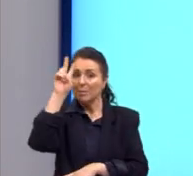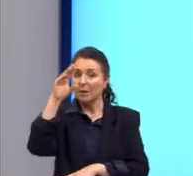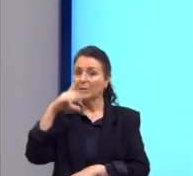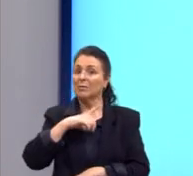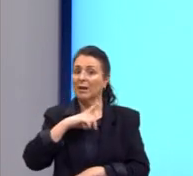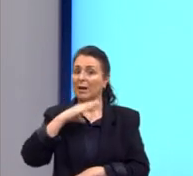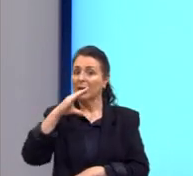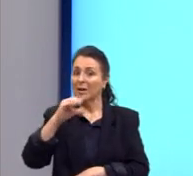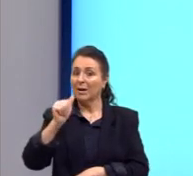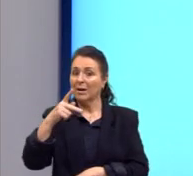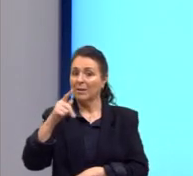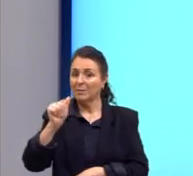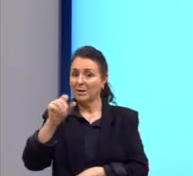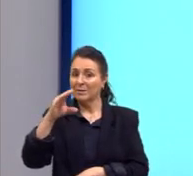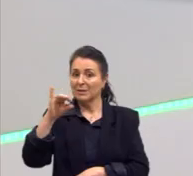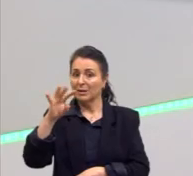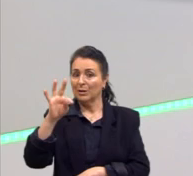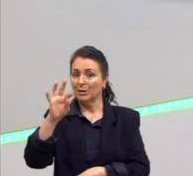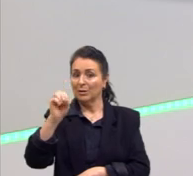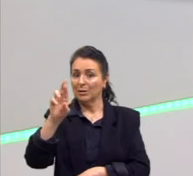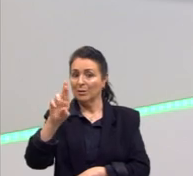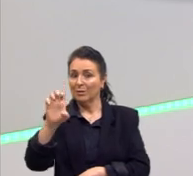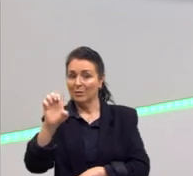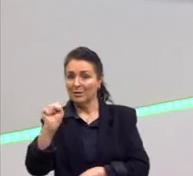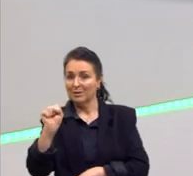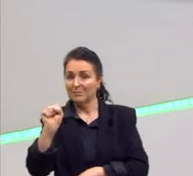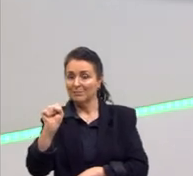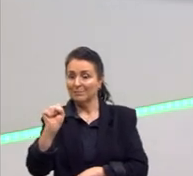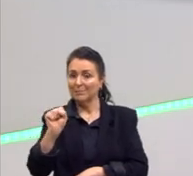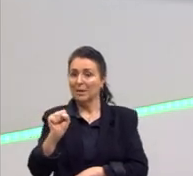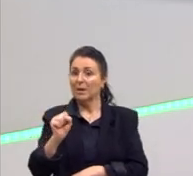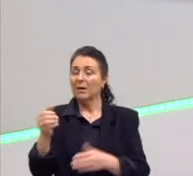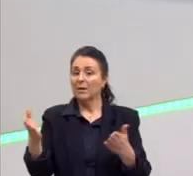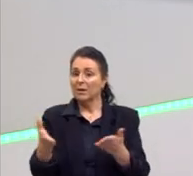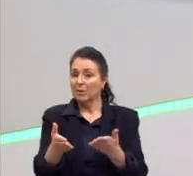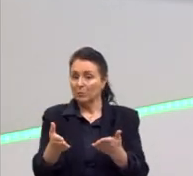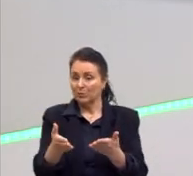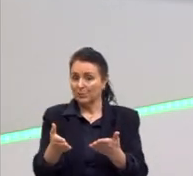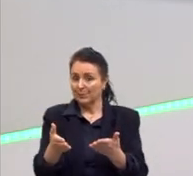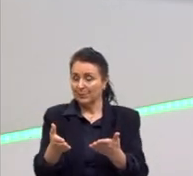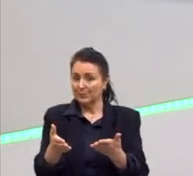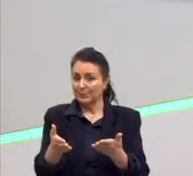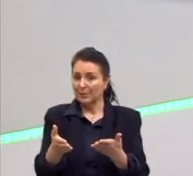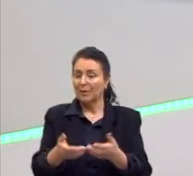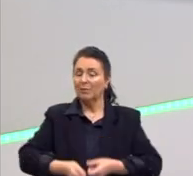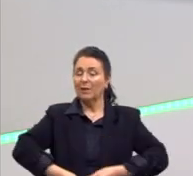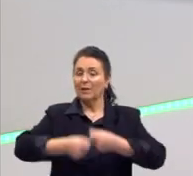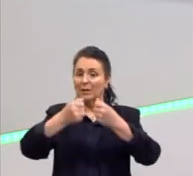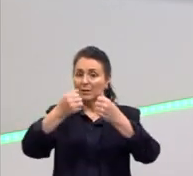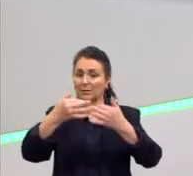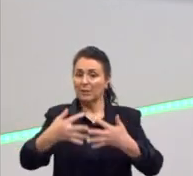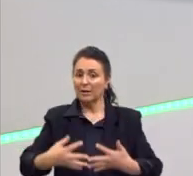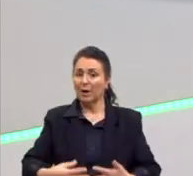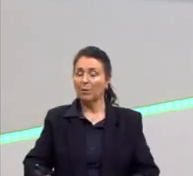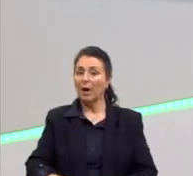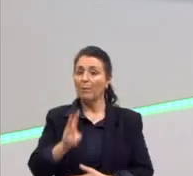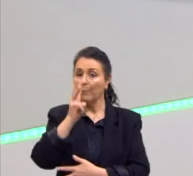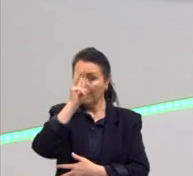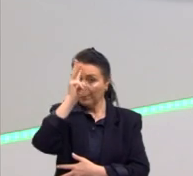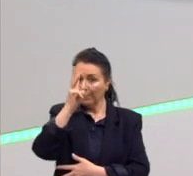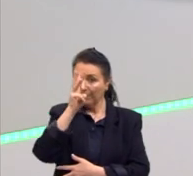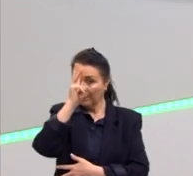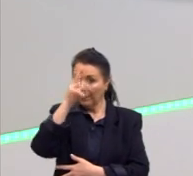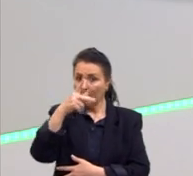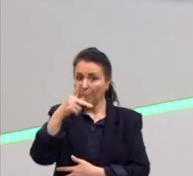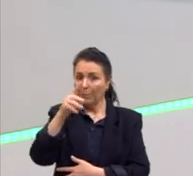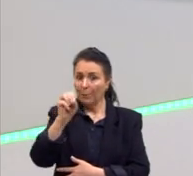certo bom e por último Então né já a gente vai falar sobre a potência lá